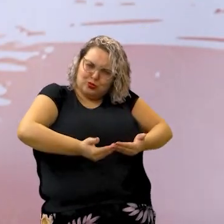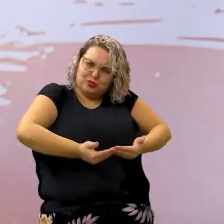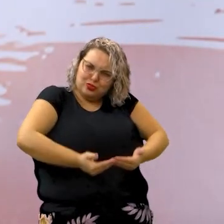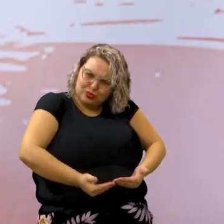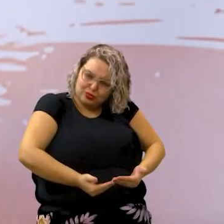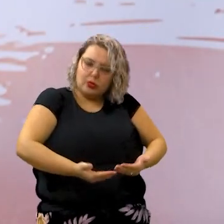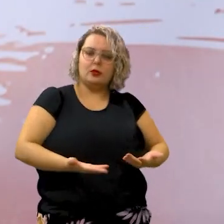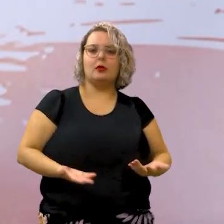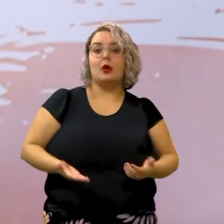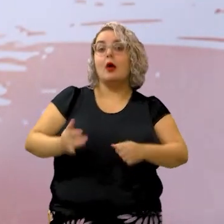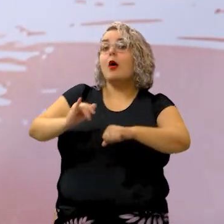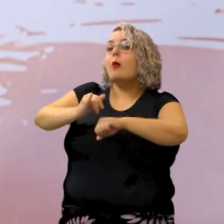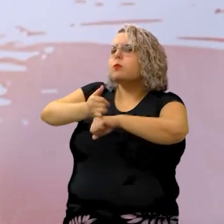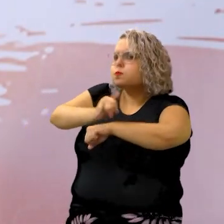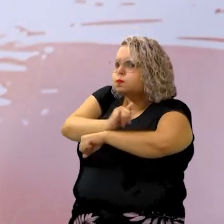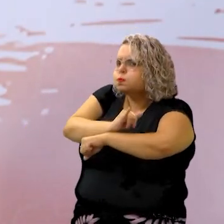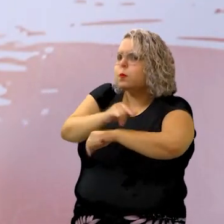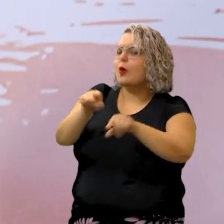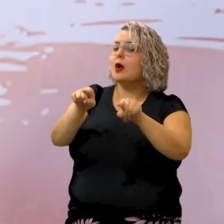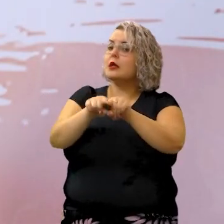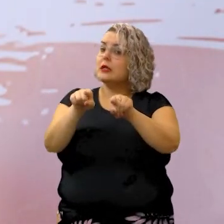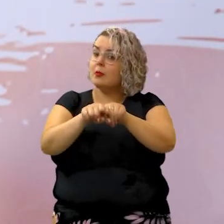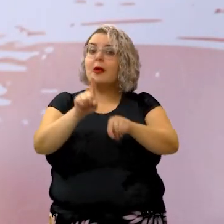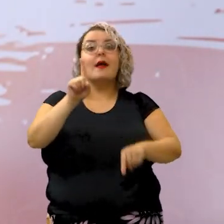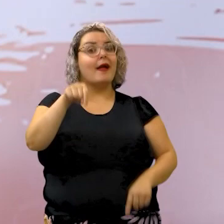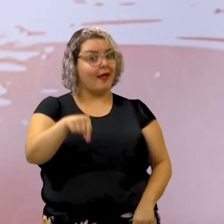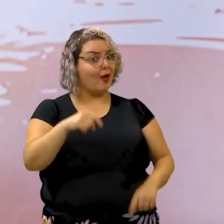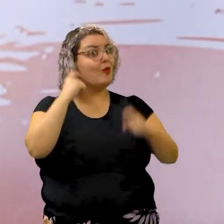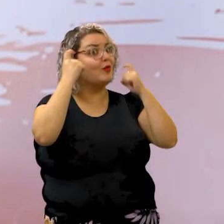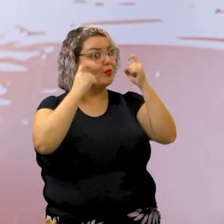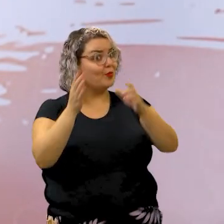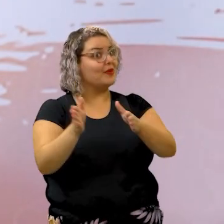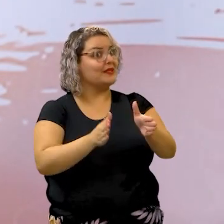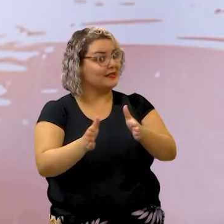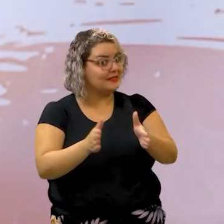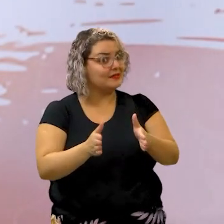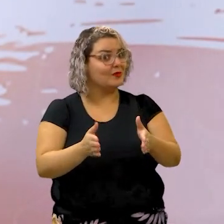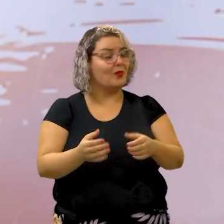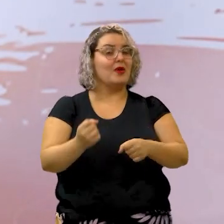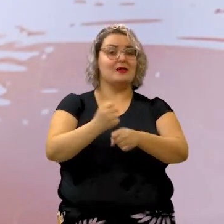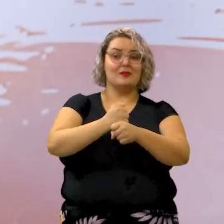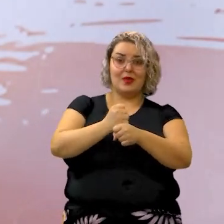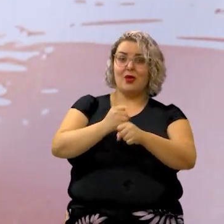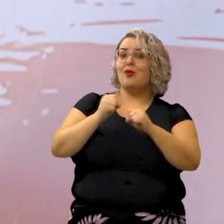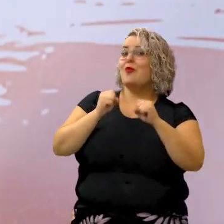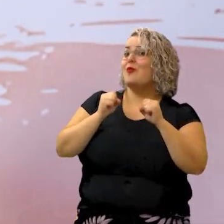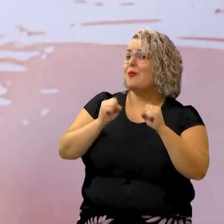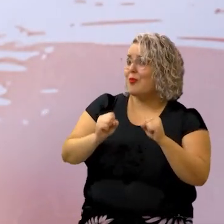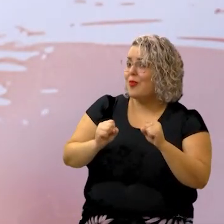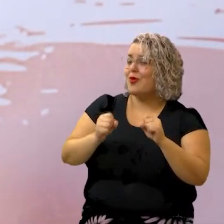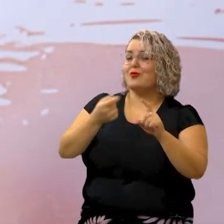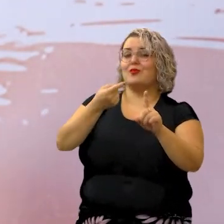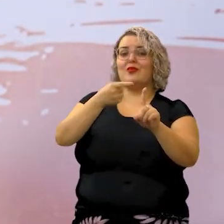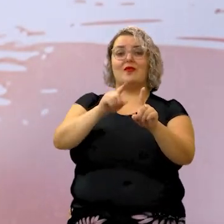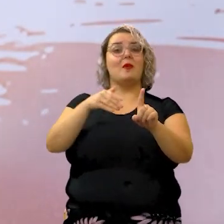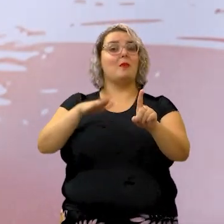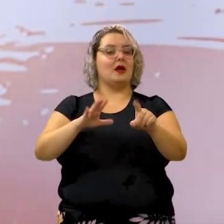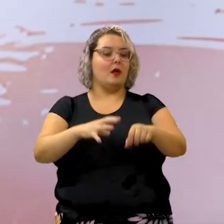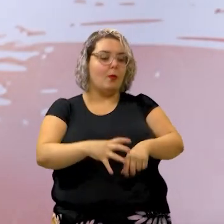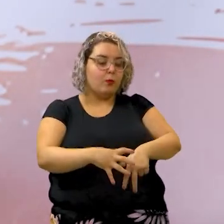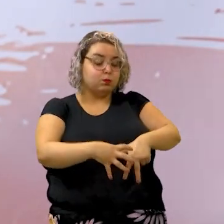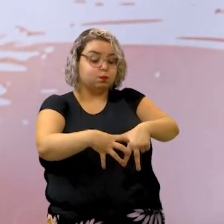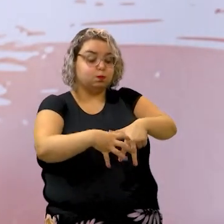peso. Obesidade também é um fator que preocupa nessa época do ano, pode provocar mais esse tipo